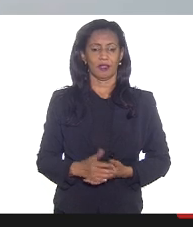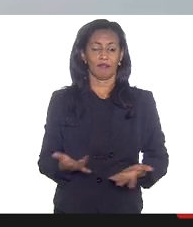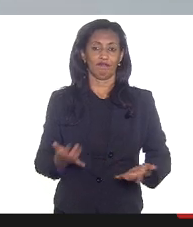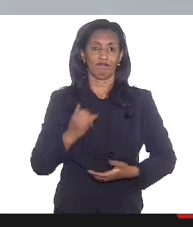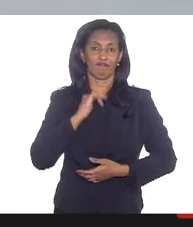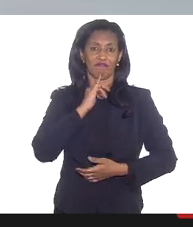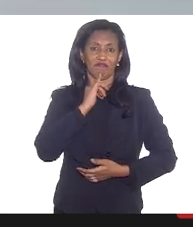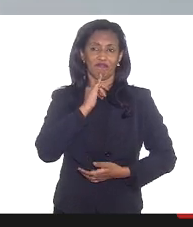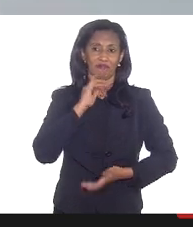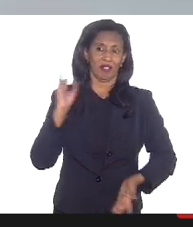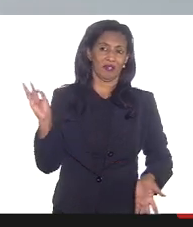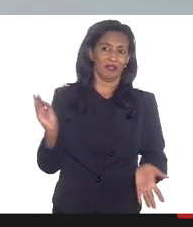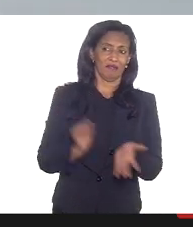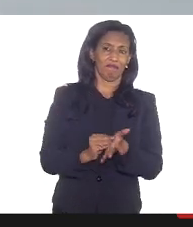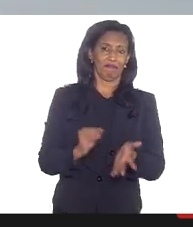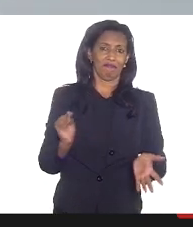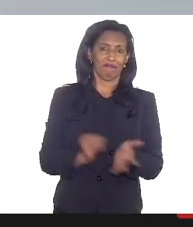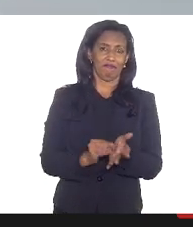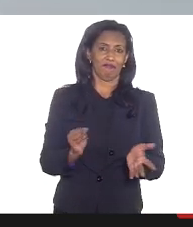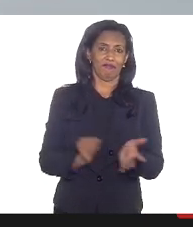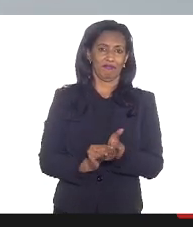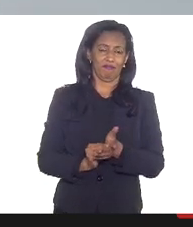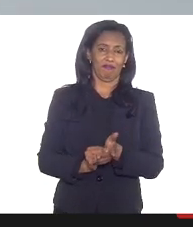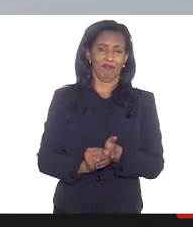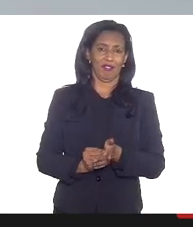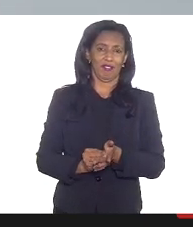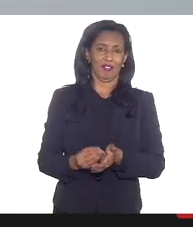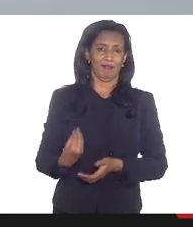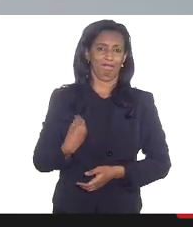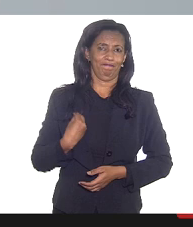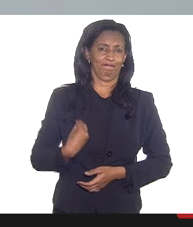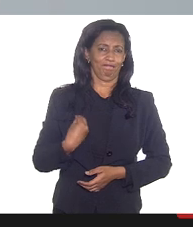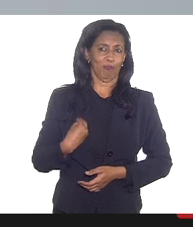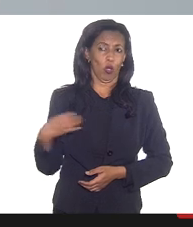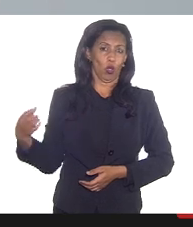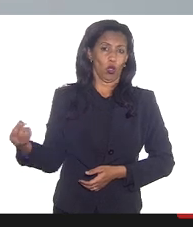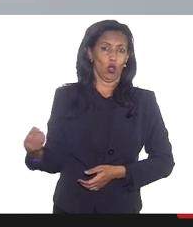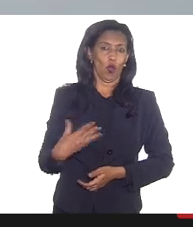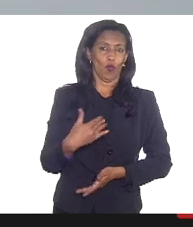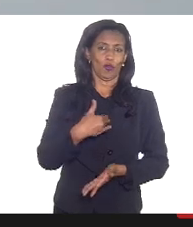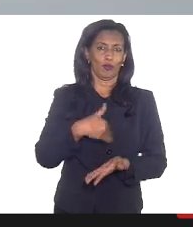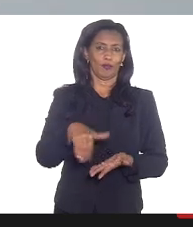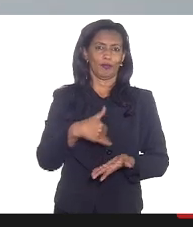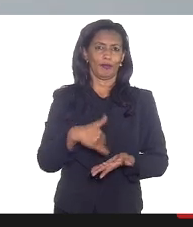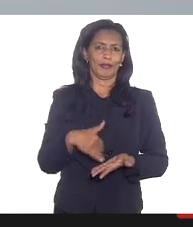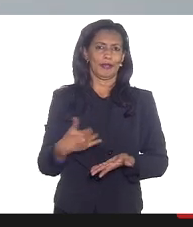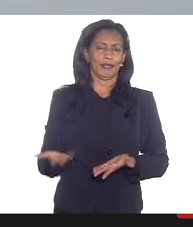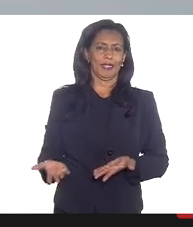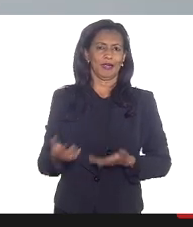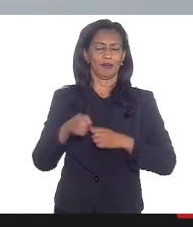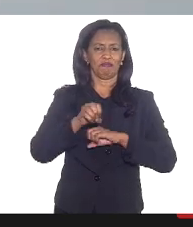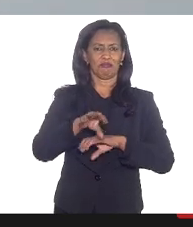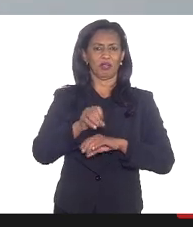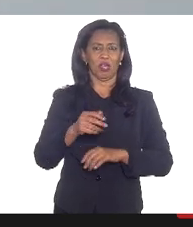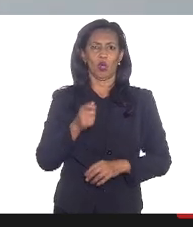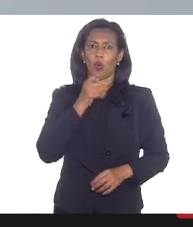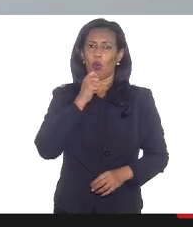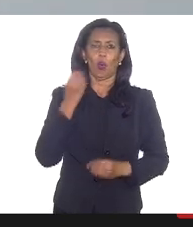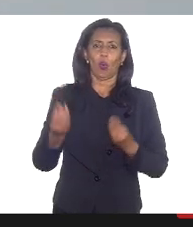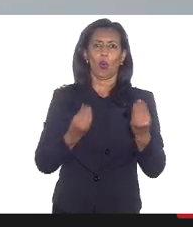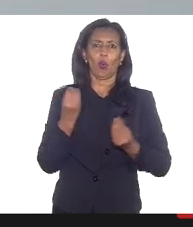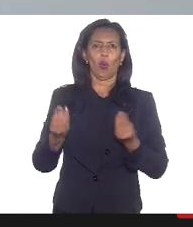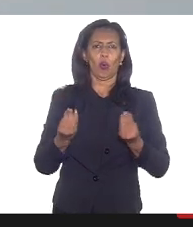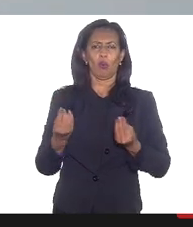infelizmente, da falta da presença do secretário de Educação, né, um novo secretário de Educação, que não teve possibilidade de estar presente aqui